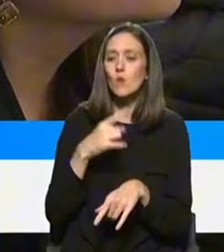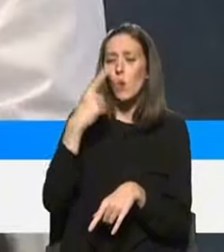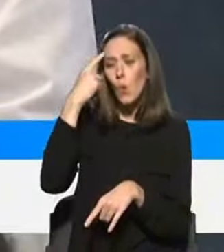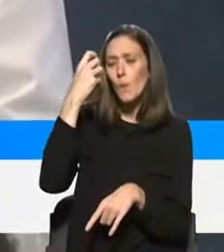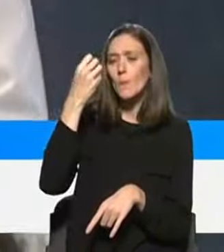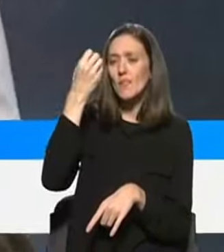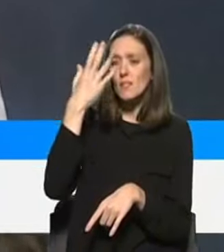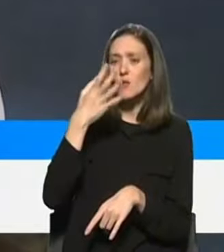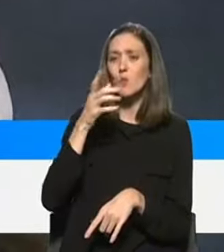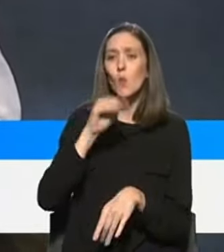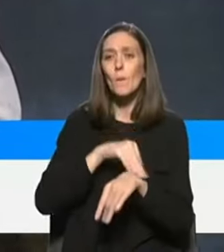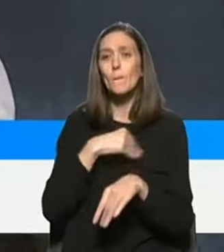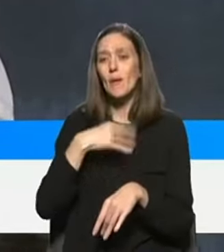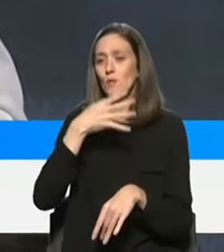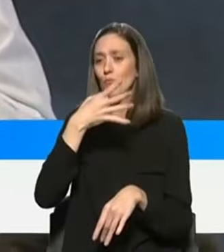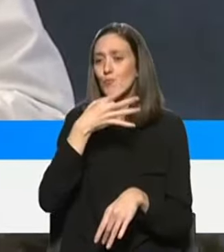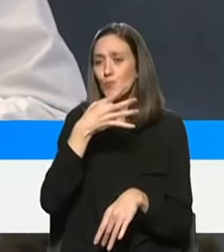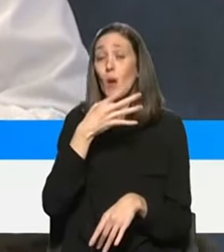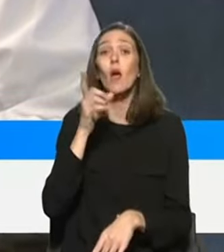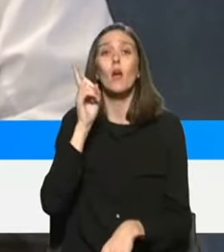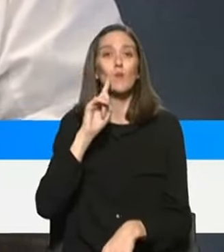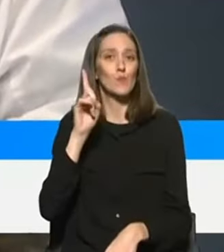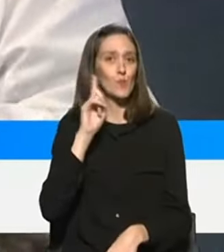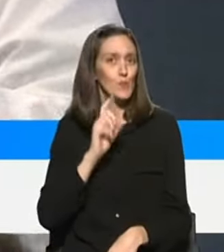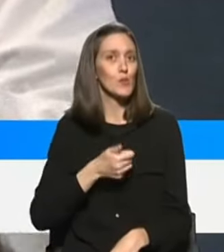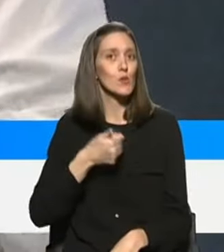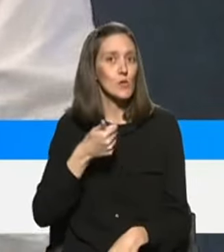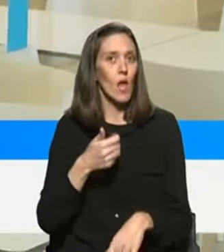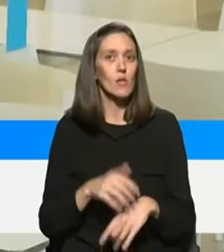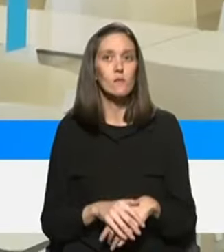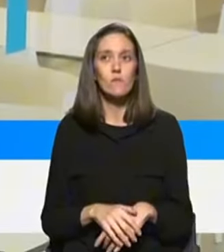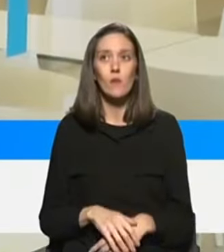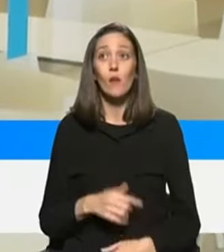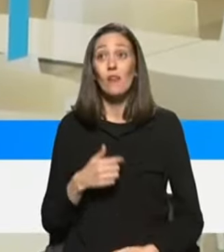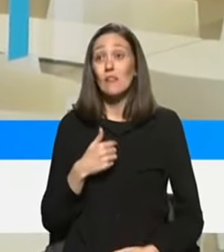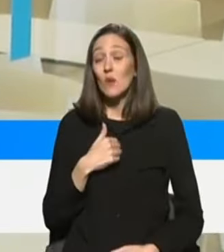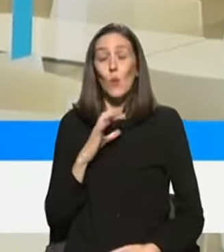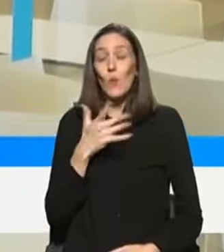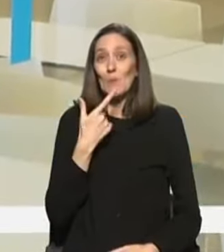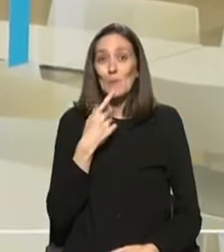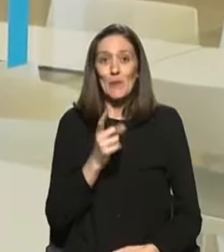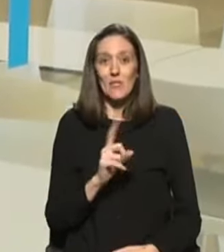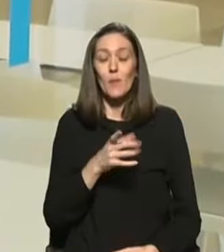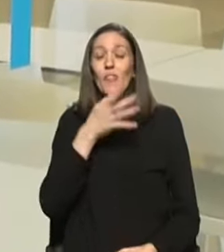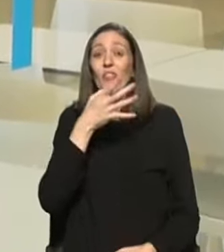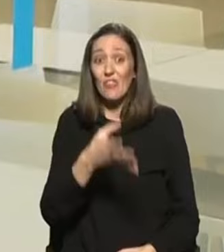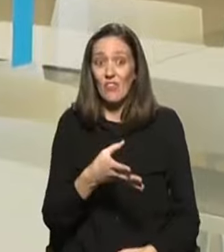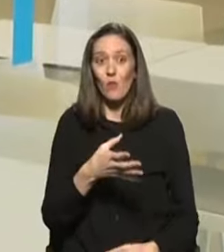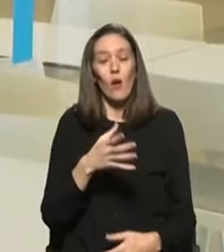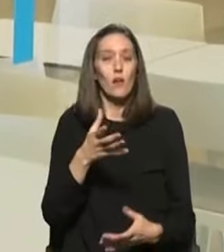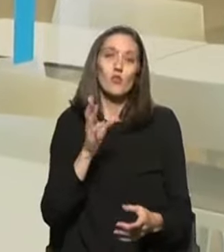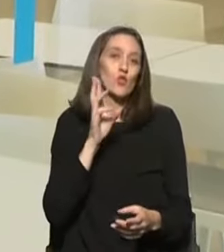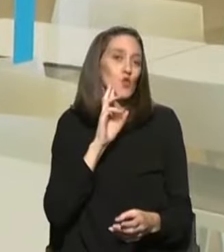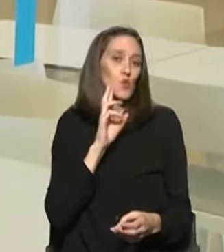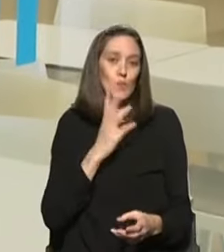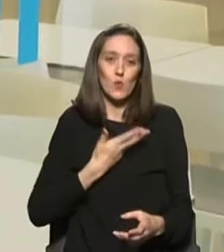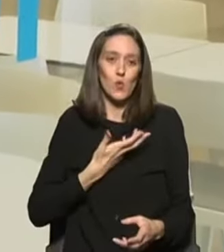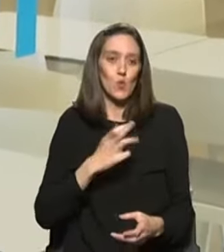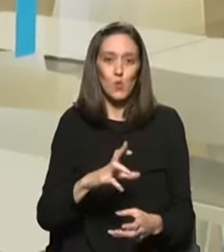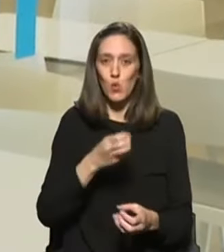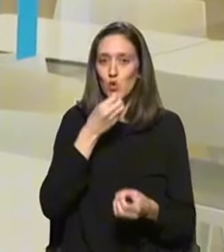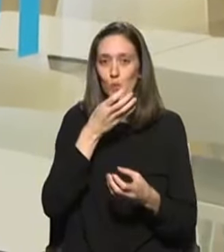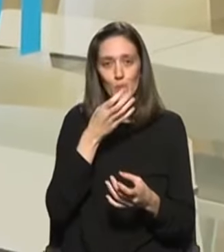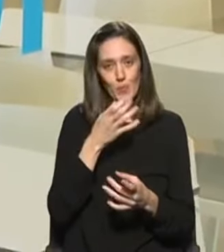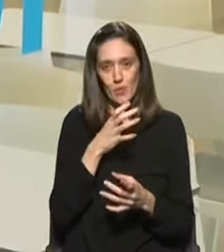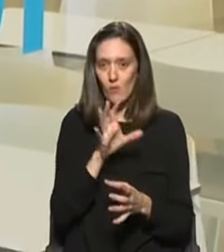dito pelo médico é fundamental. Quando eu não percebo, eu sou uma pessoa que digo, de tudo escreva-me por outras